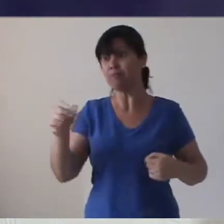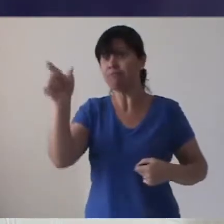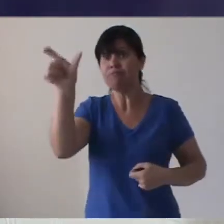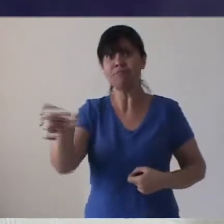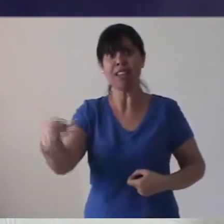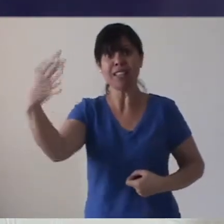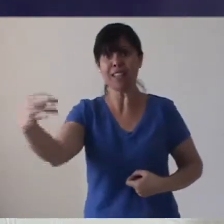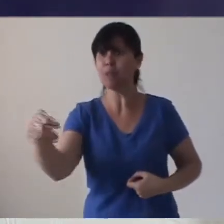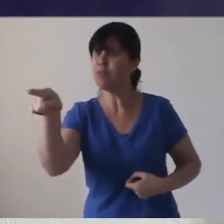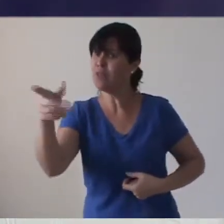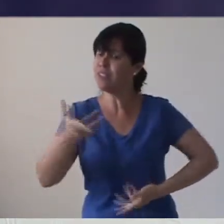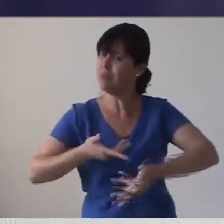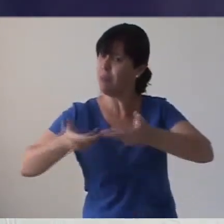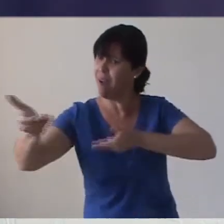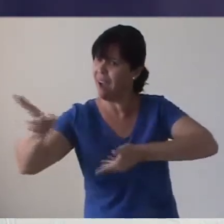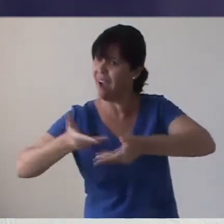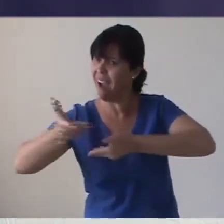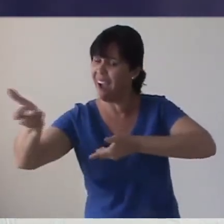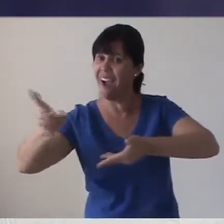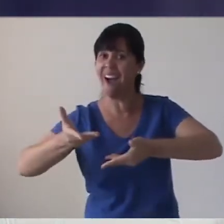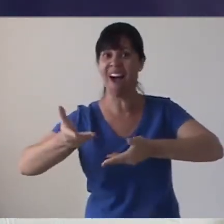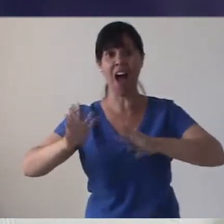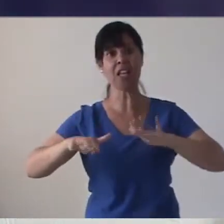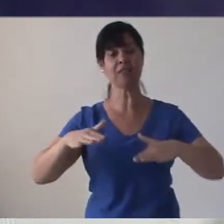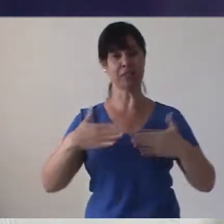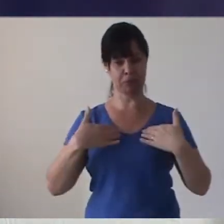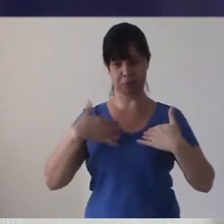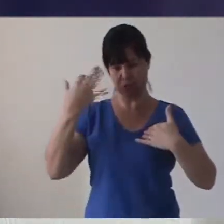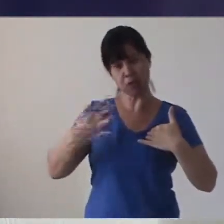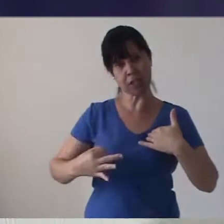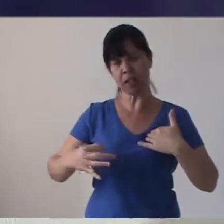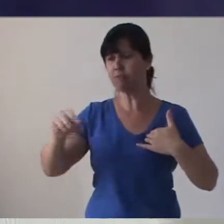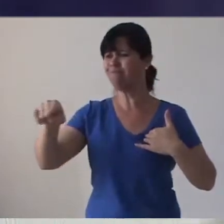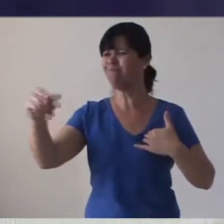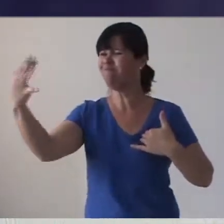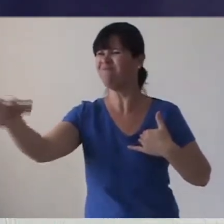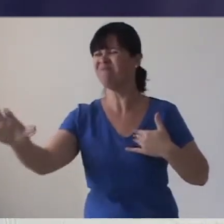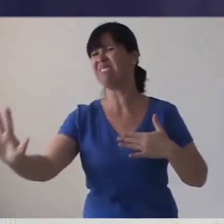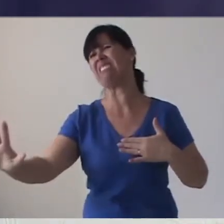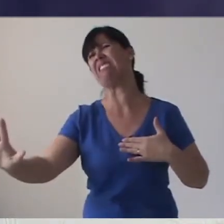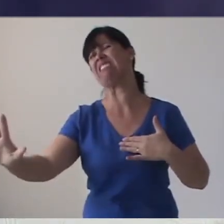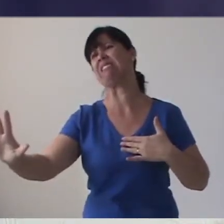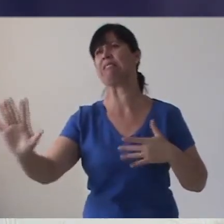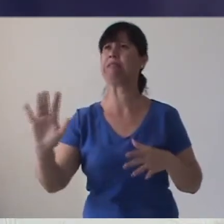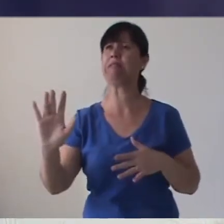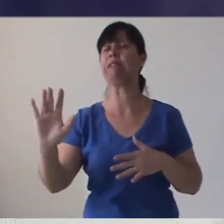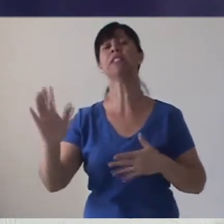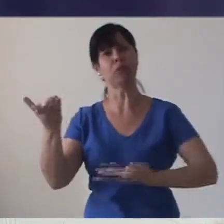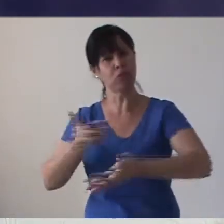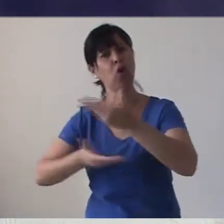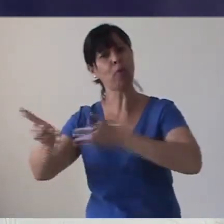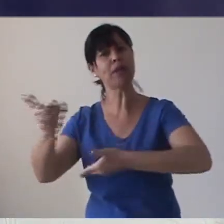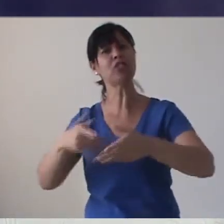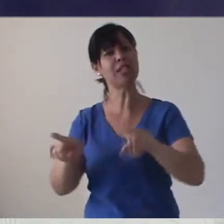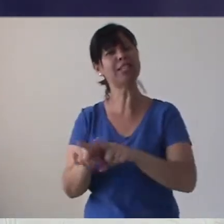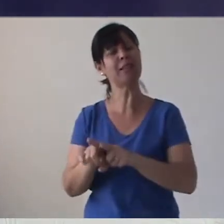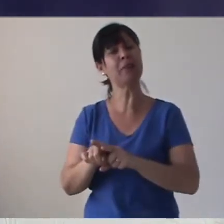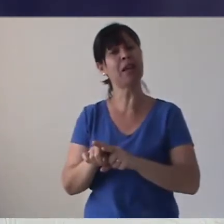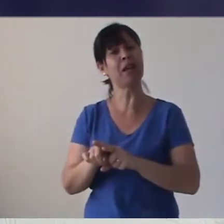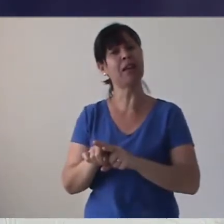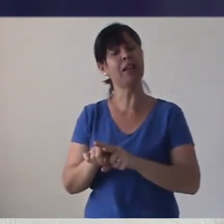que não deu certo para mim pode dar certo para você. A gente compartilha os erros e os acertos, tá? Não é mais